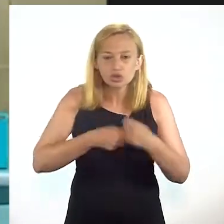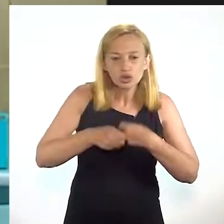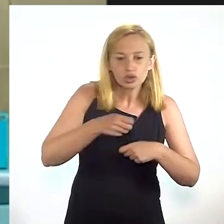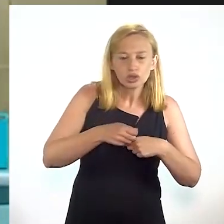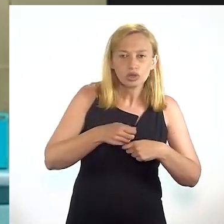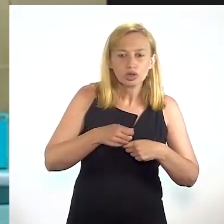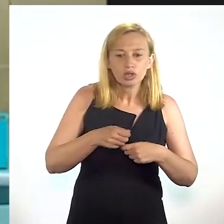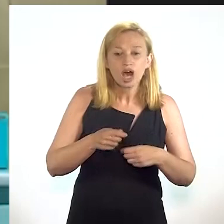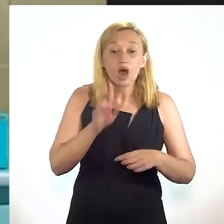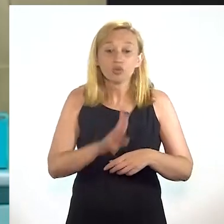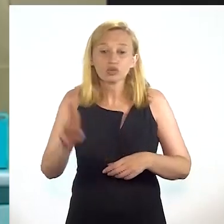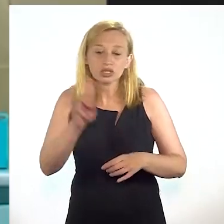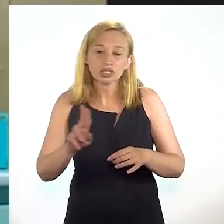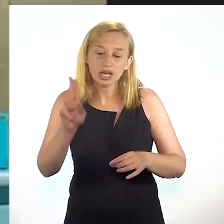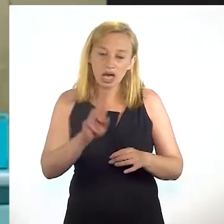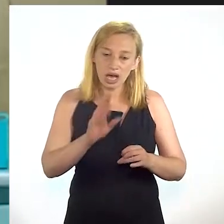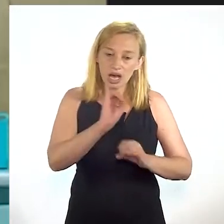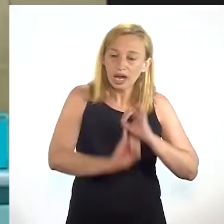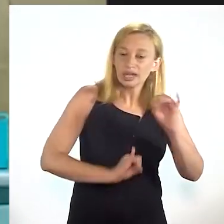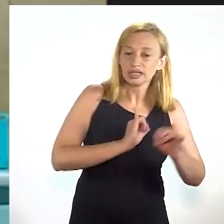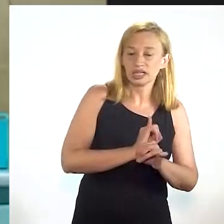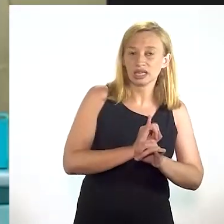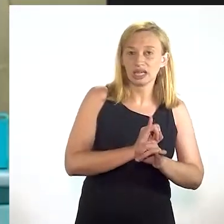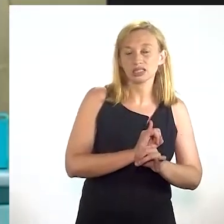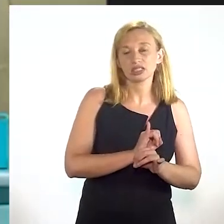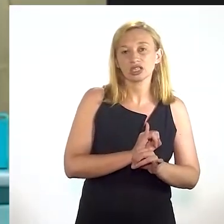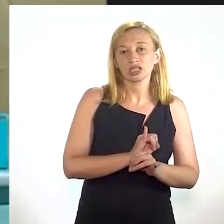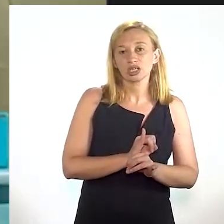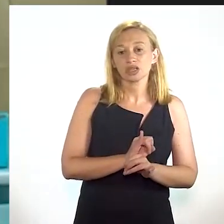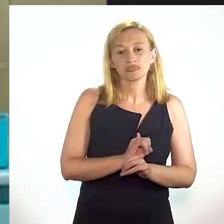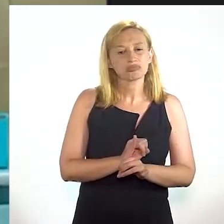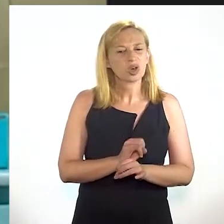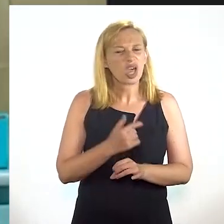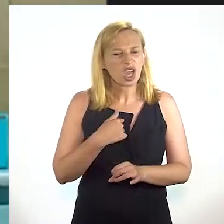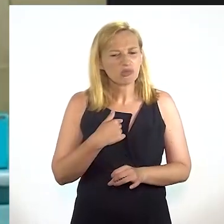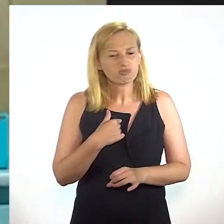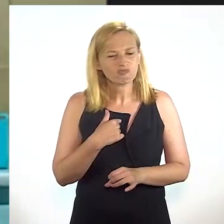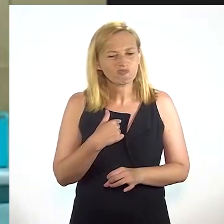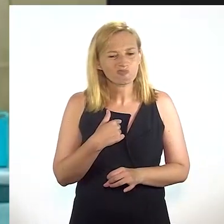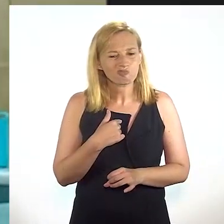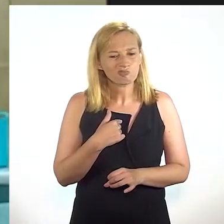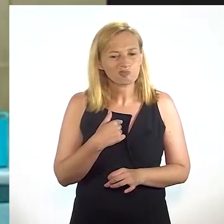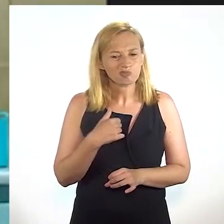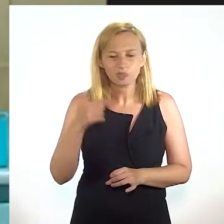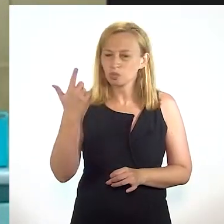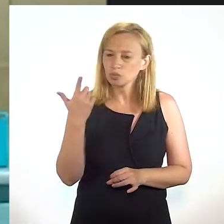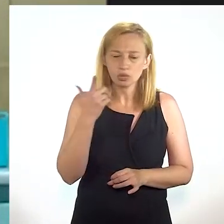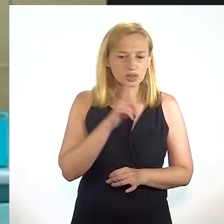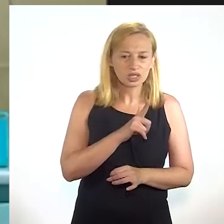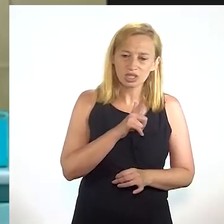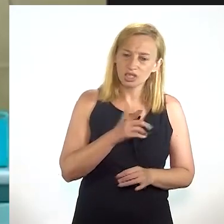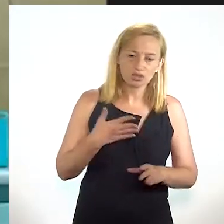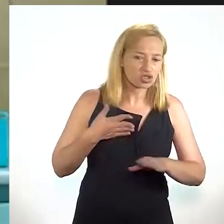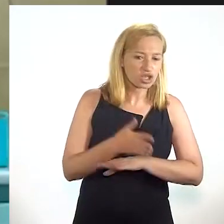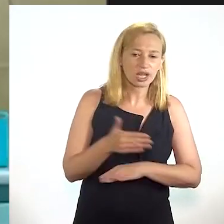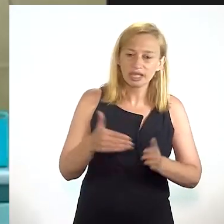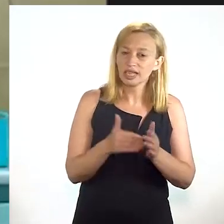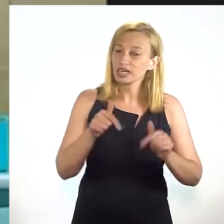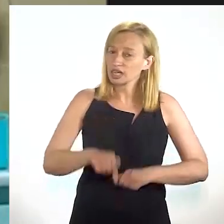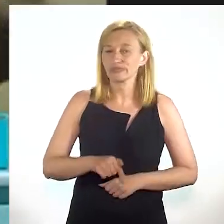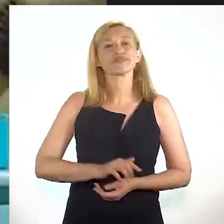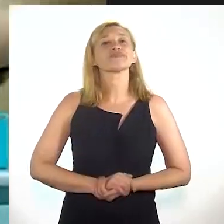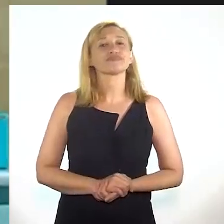gente aprendeu a fazer o nosso plano de negócio, a usar as redes, né, a nosso favor, e eu talvez não